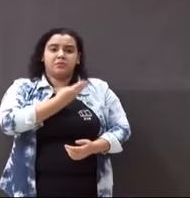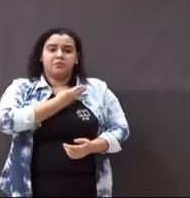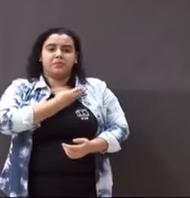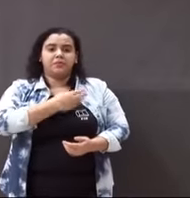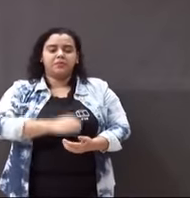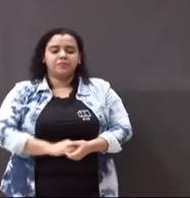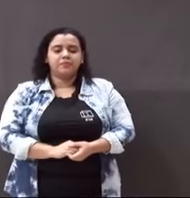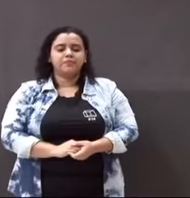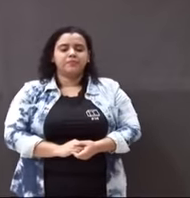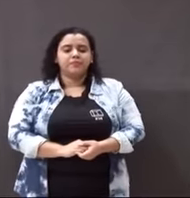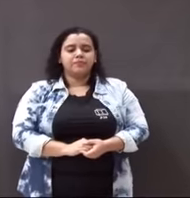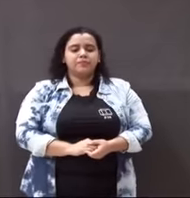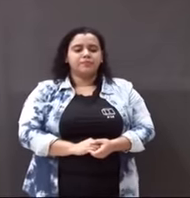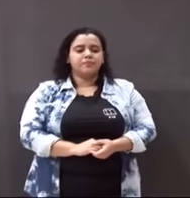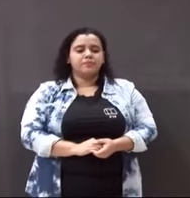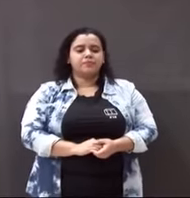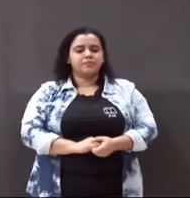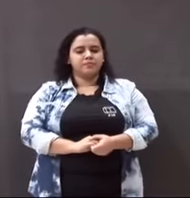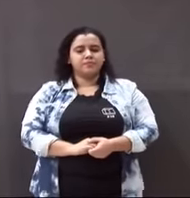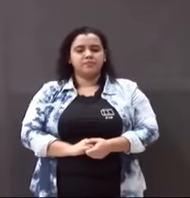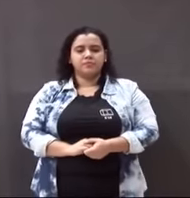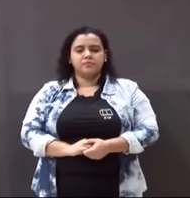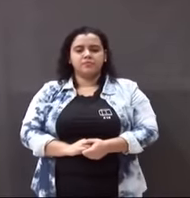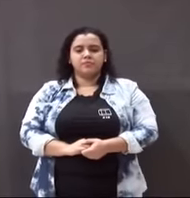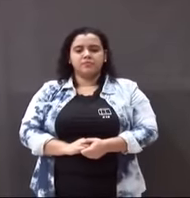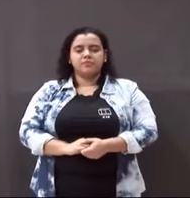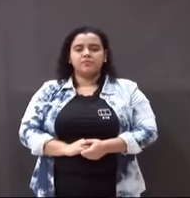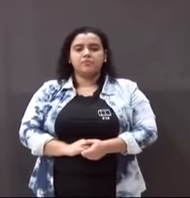compra 100 mil reais de álcool gel.